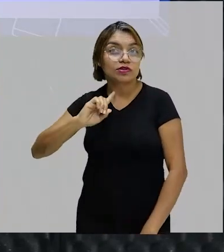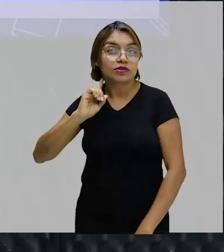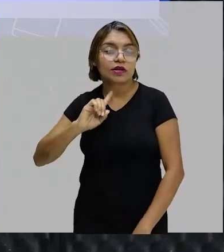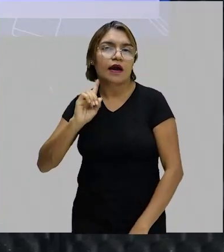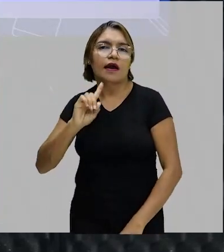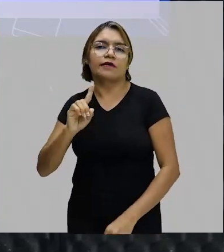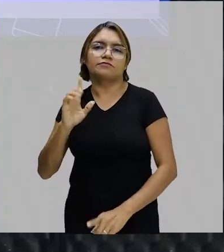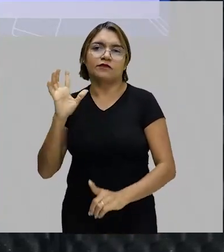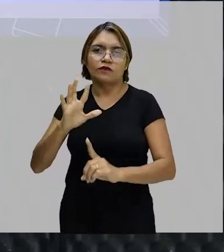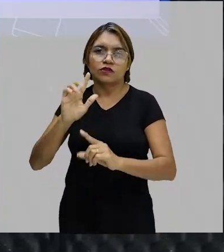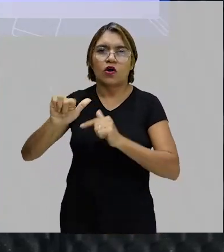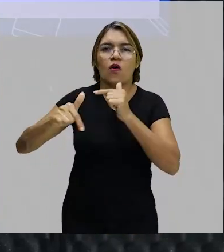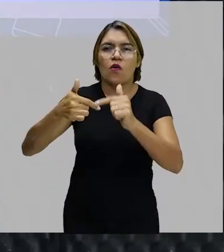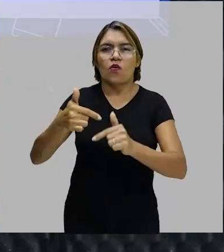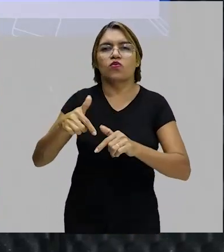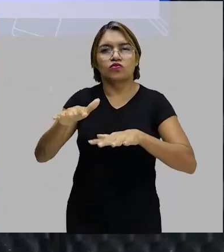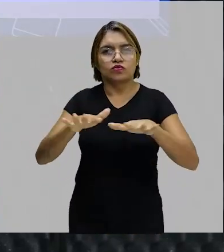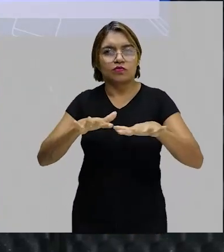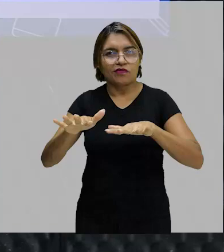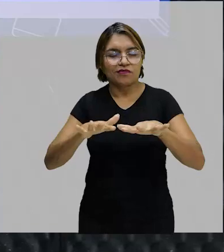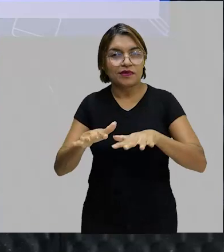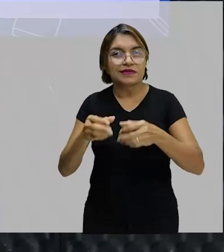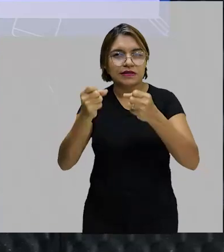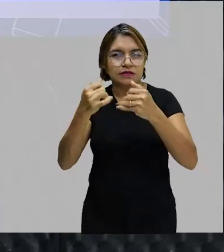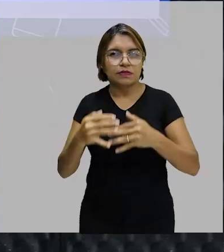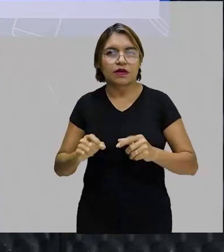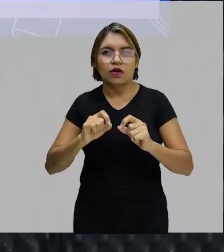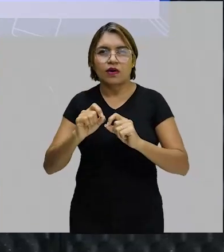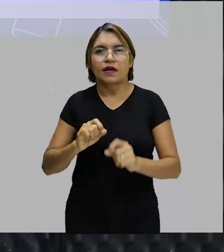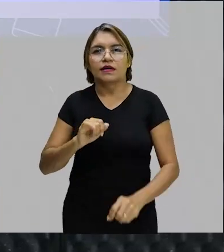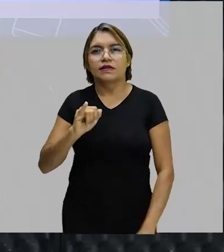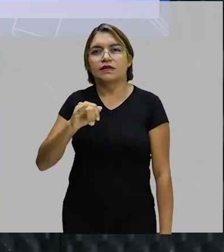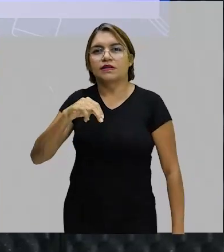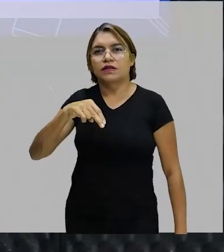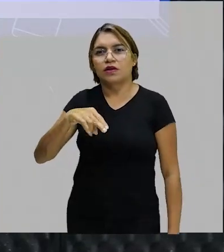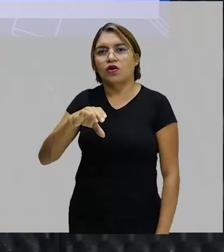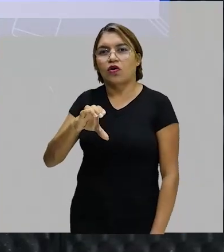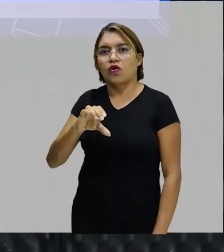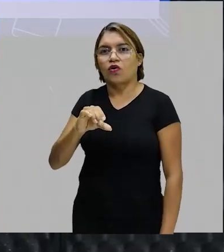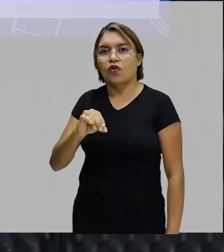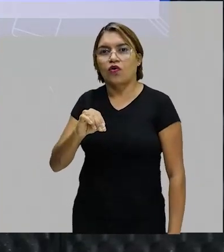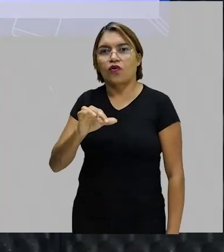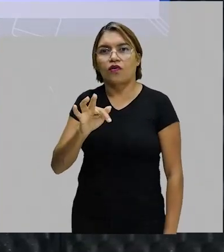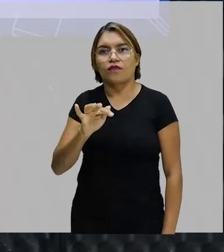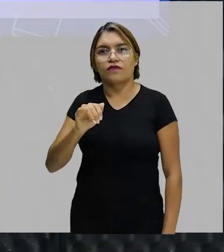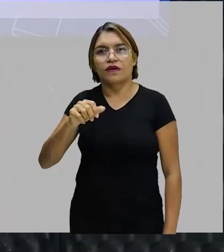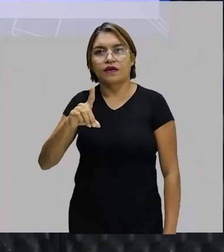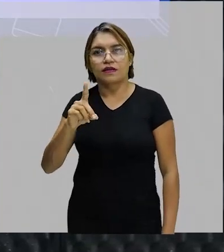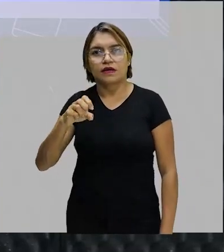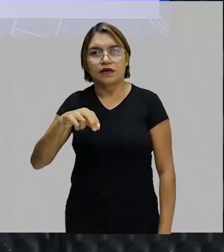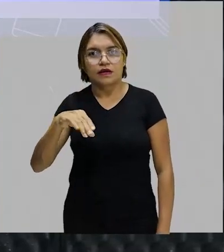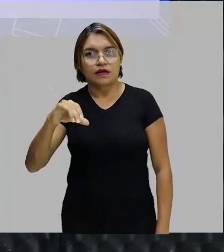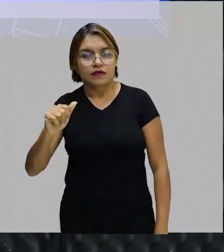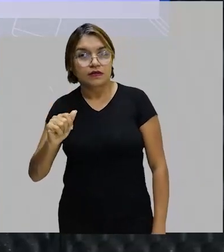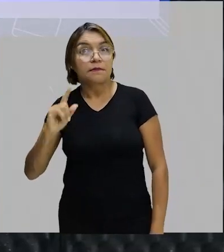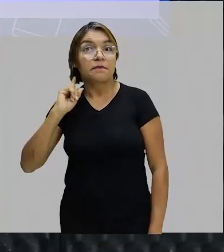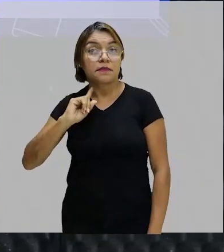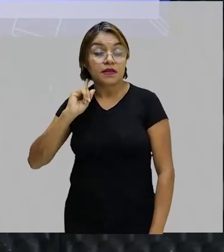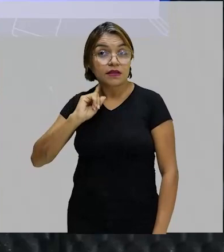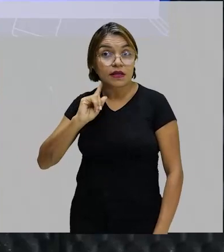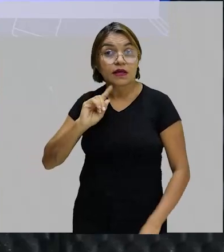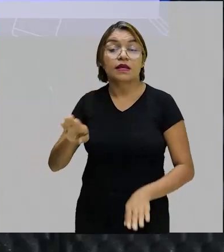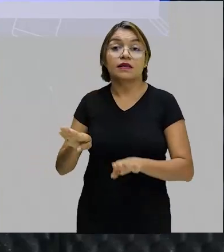outros movimentos, né? Como no caso aqui ele coloca a Inconfidência Mineira, que é um dos movimentos que buscavam o quê? Buscavam a independência